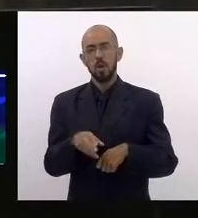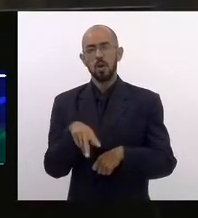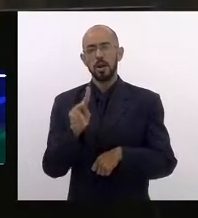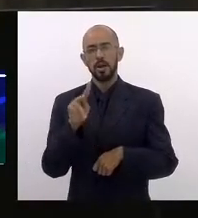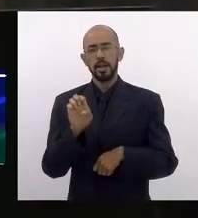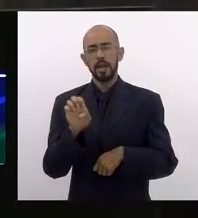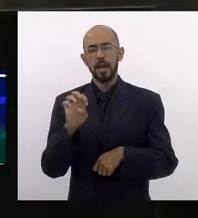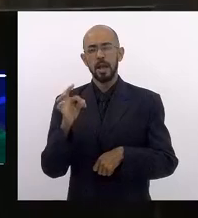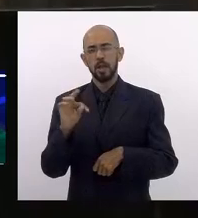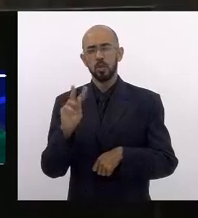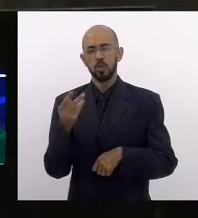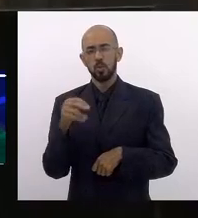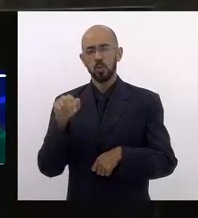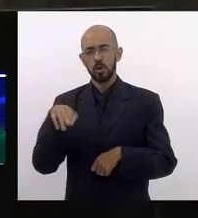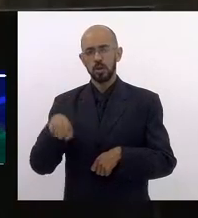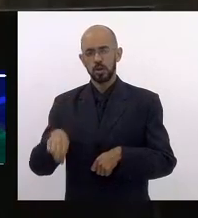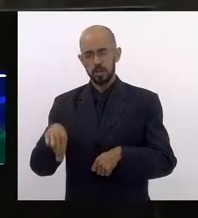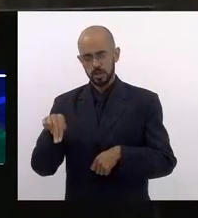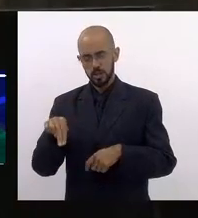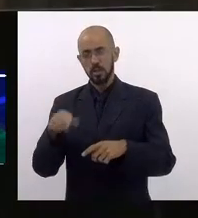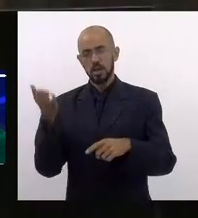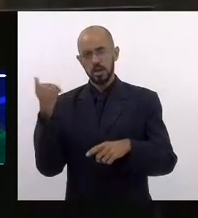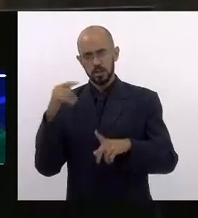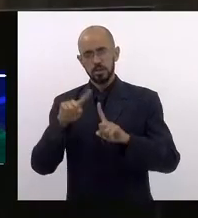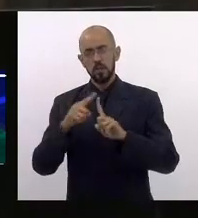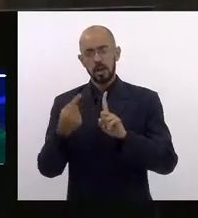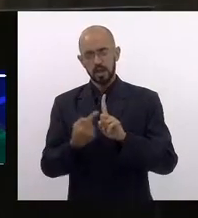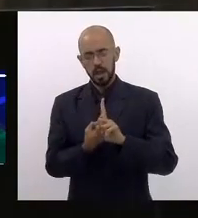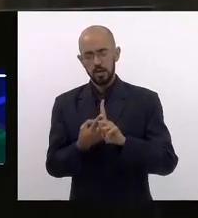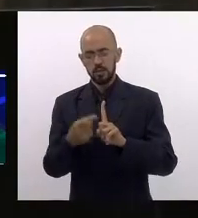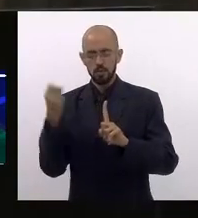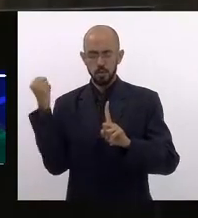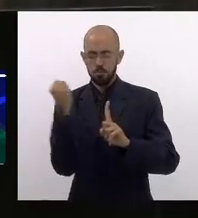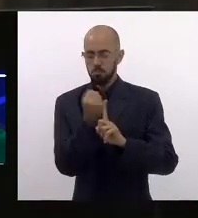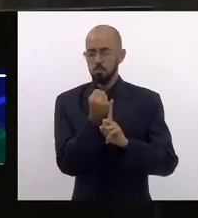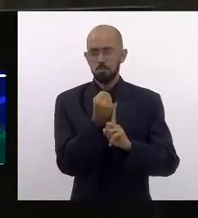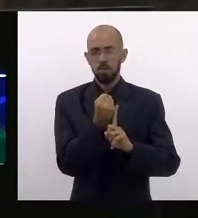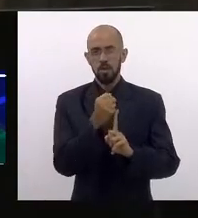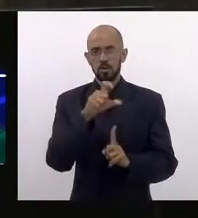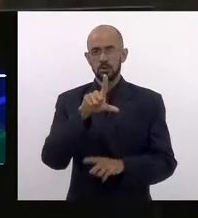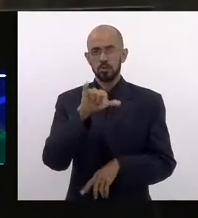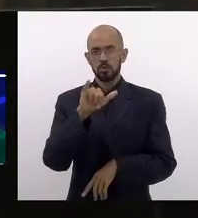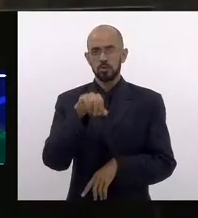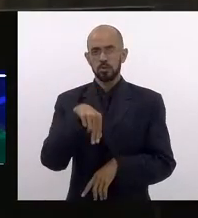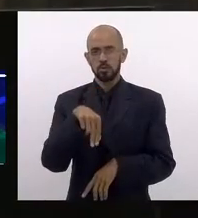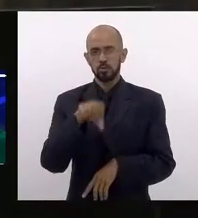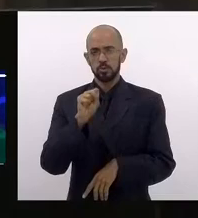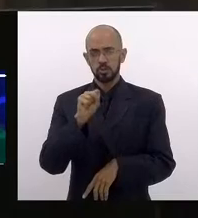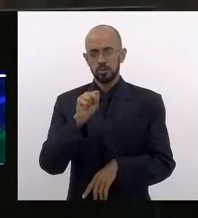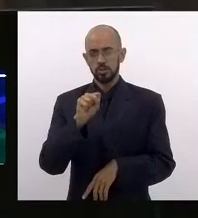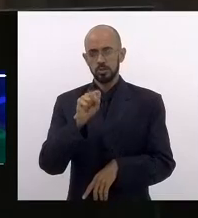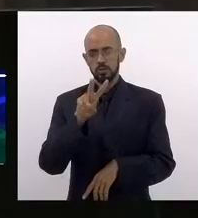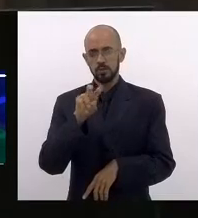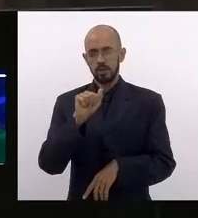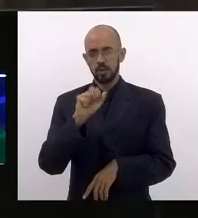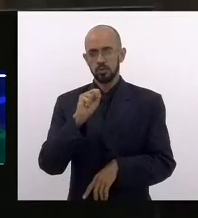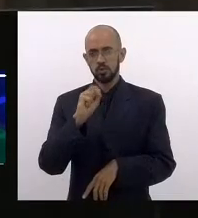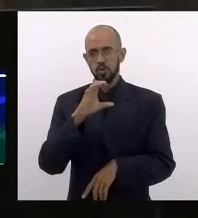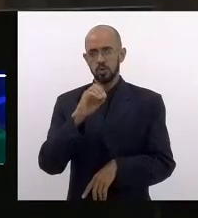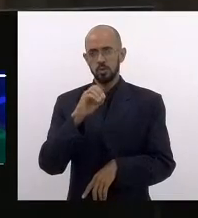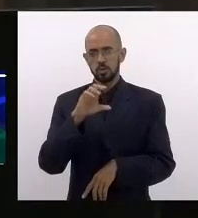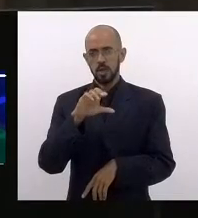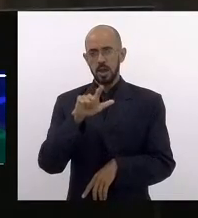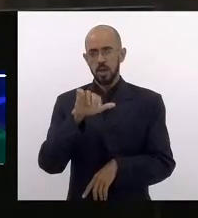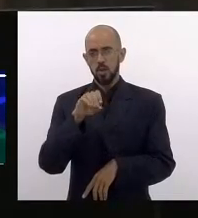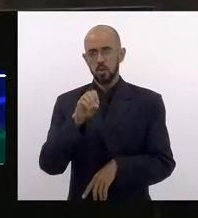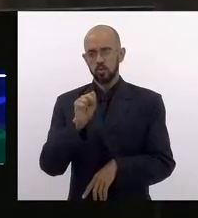de 24 anos, que estava grávida e foi morta no Lins de Vasconcelos. Não é novidade para ninguém,